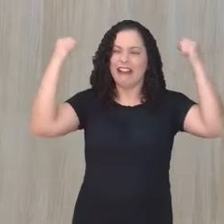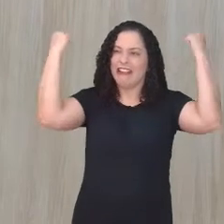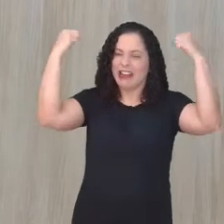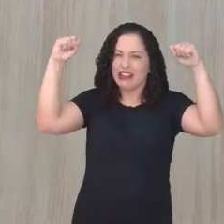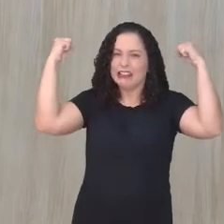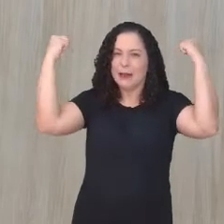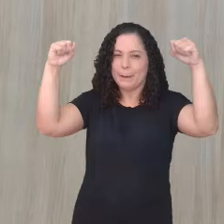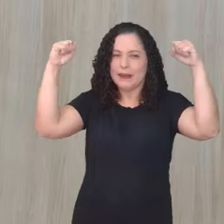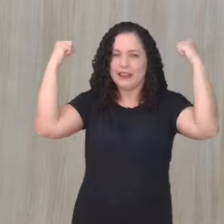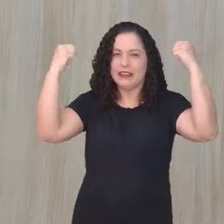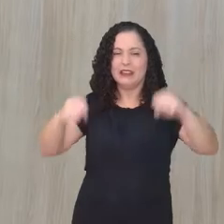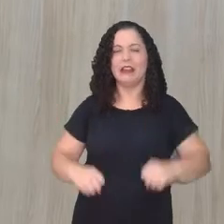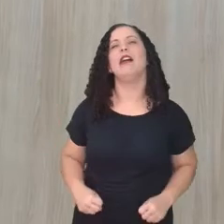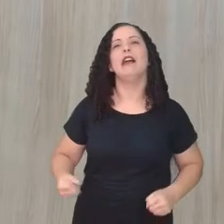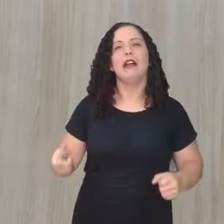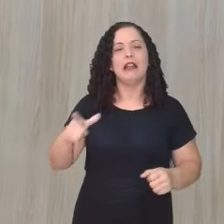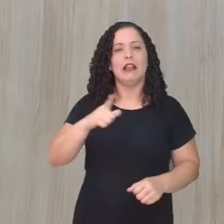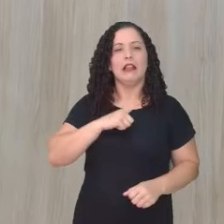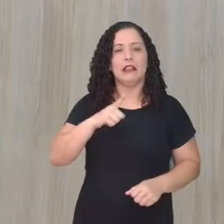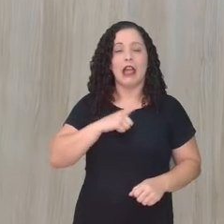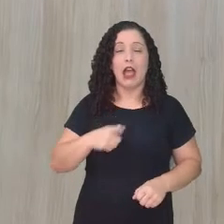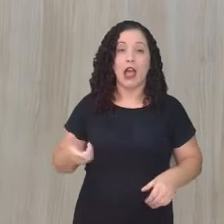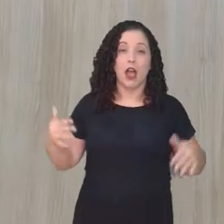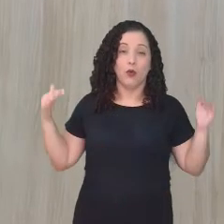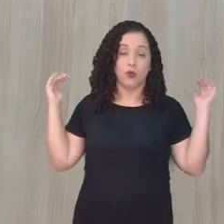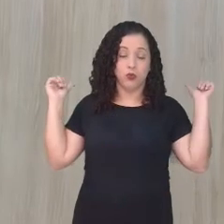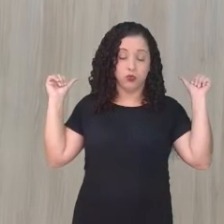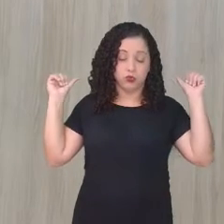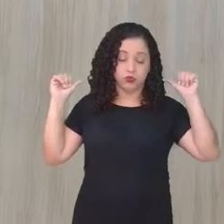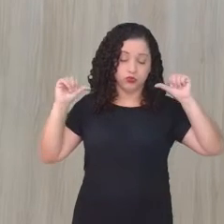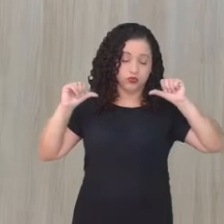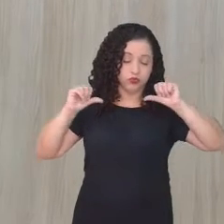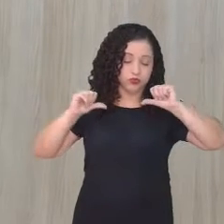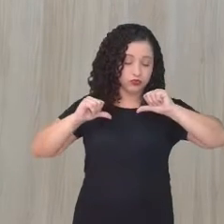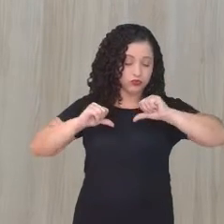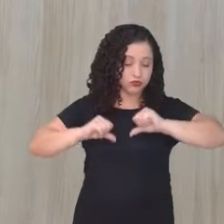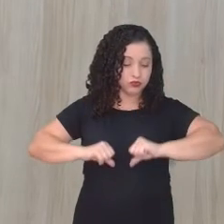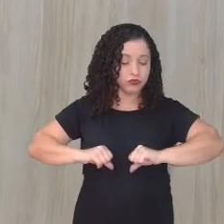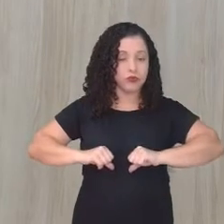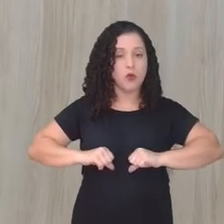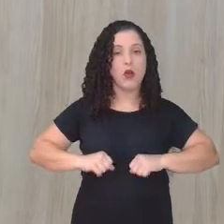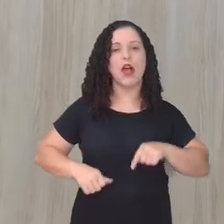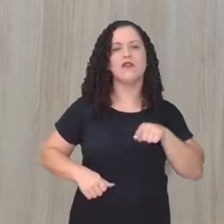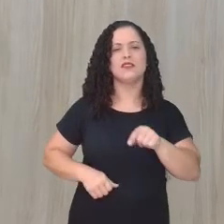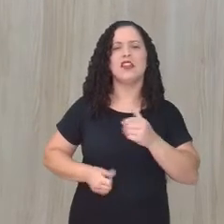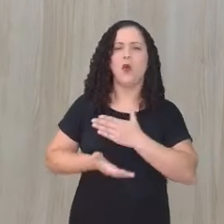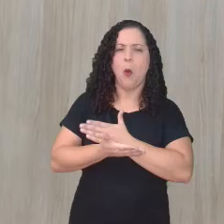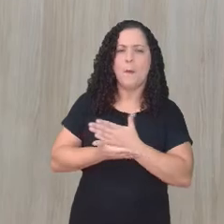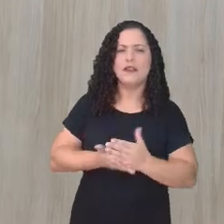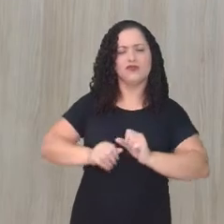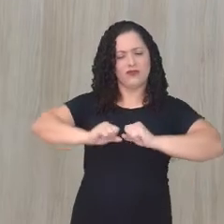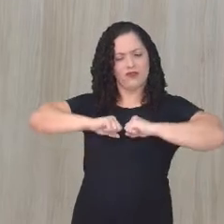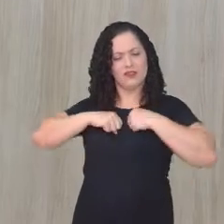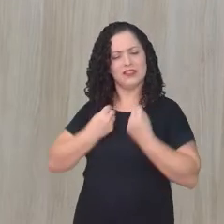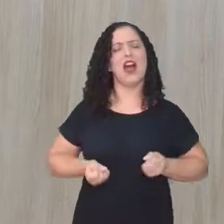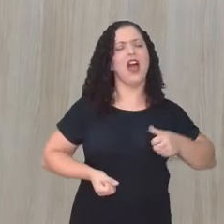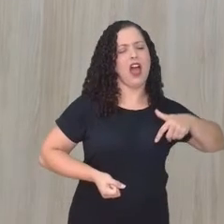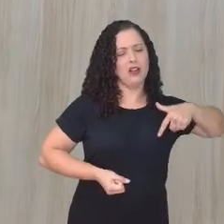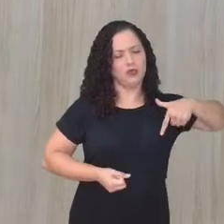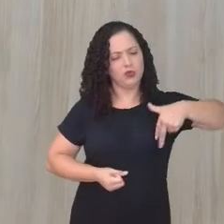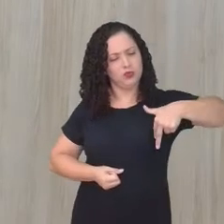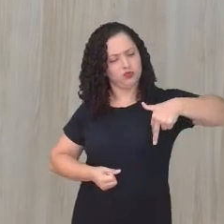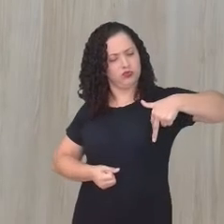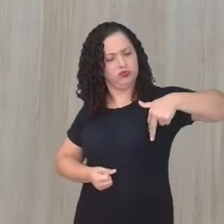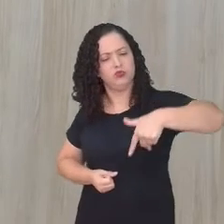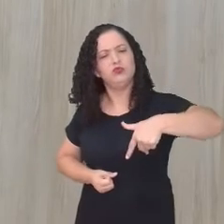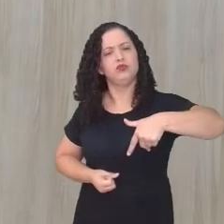estamos sem ânimo para malhar, e aí de repente você começa a caminhar lentamente ali, não é? E aí todo mundo